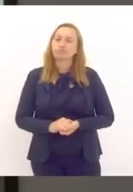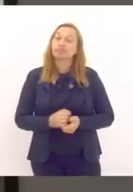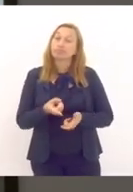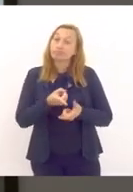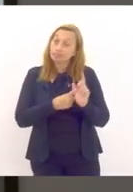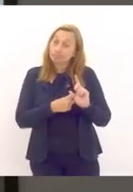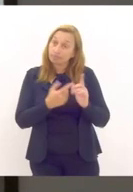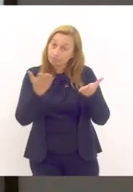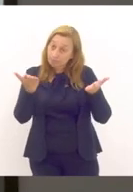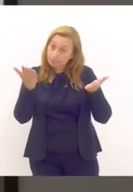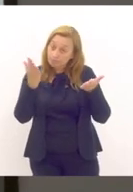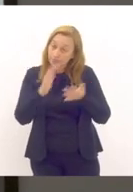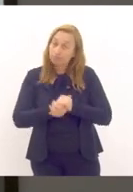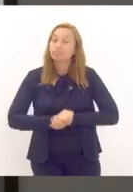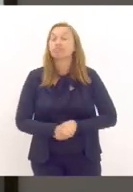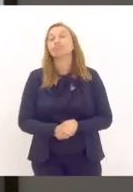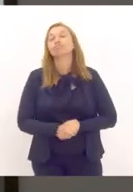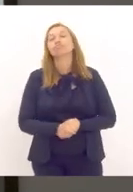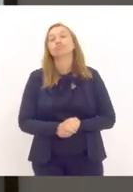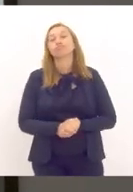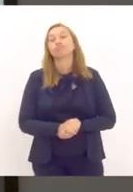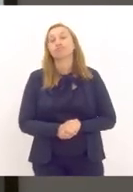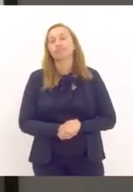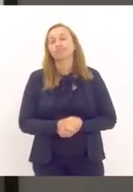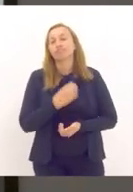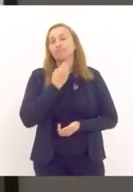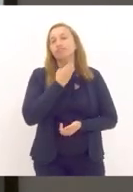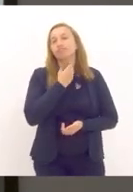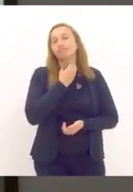dívida. Esse fluxo da dívida